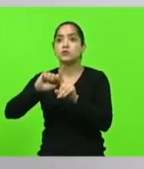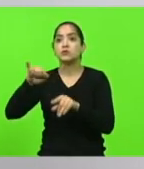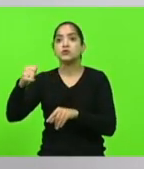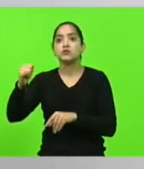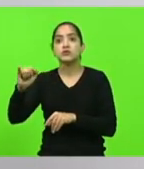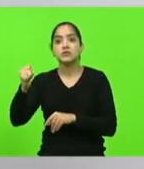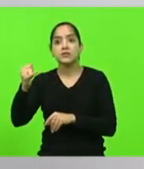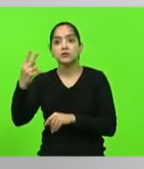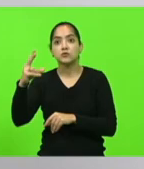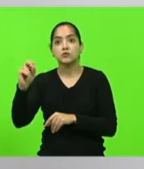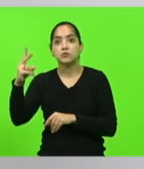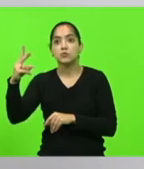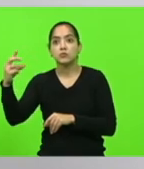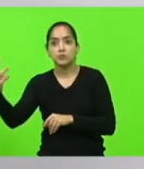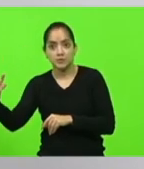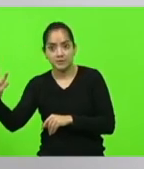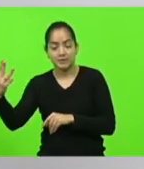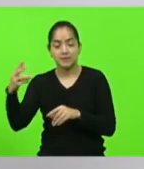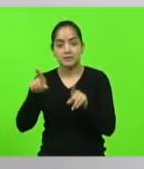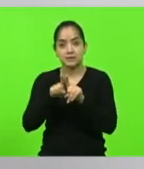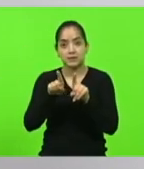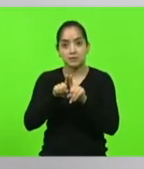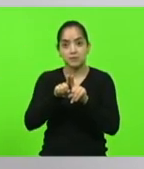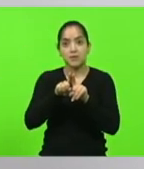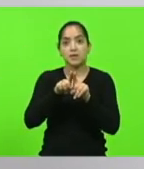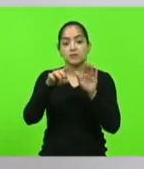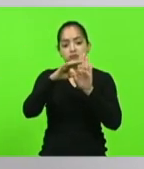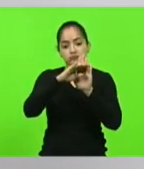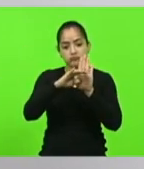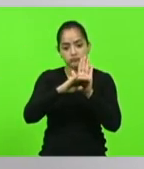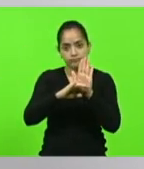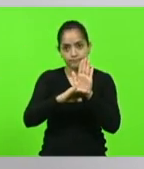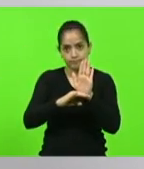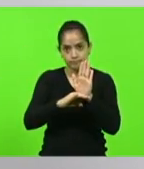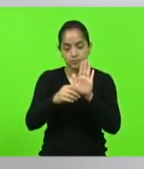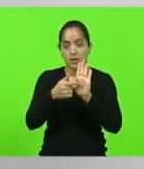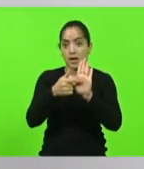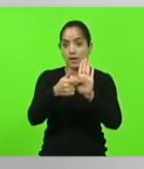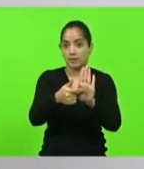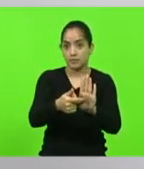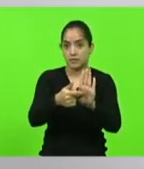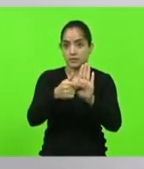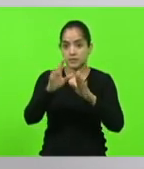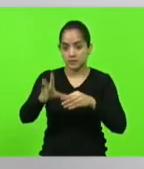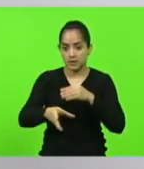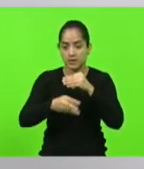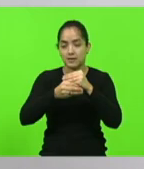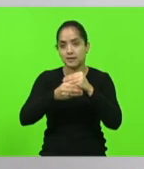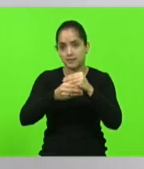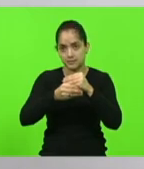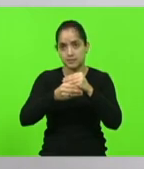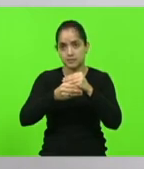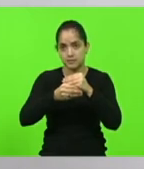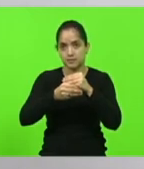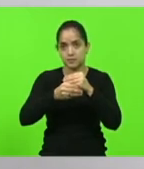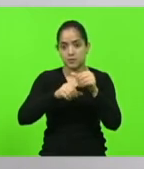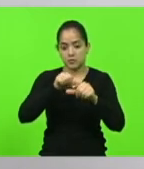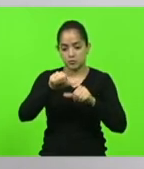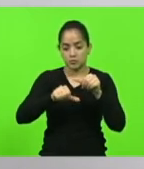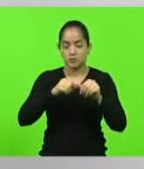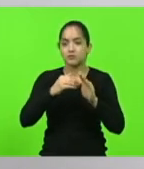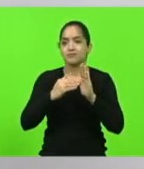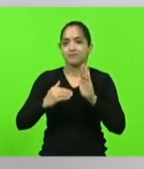adotado em outras matérias submetidas a este Parlamento apresentam anexada substitutiva